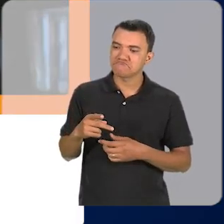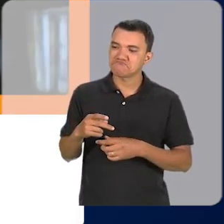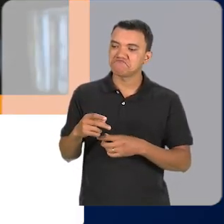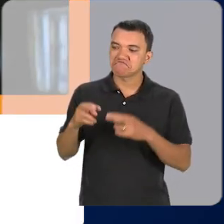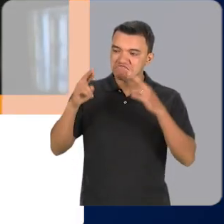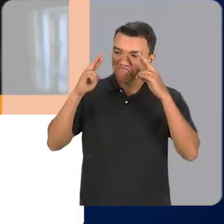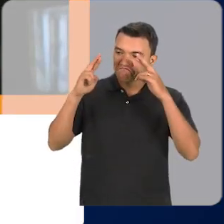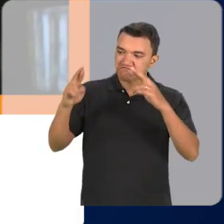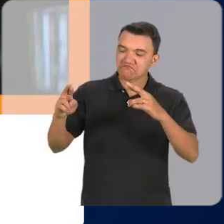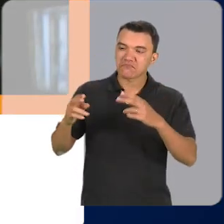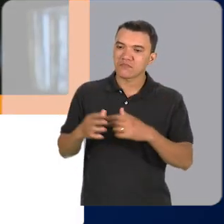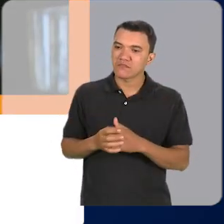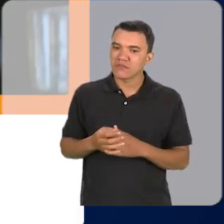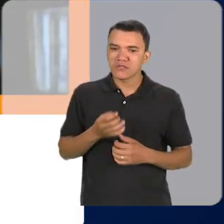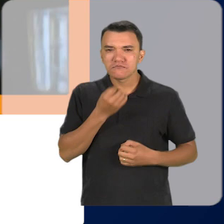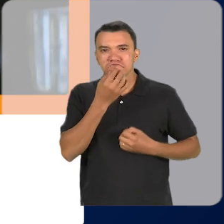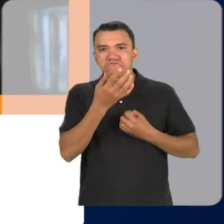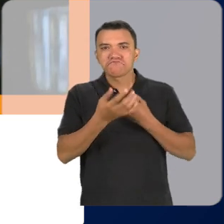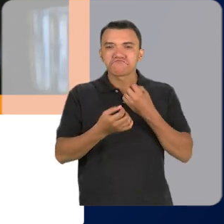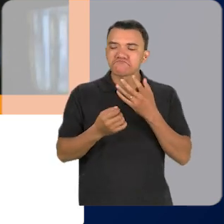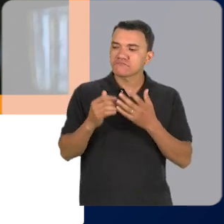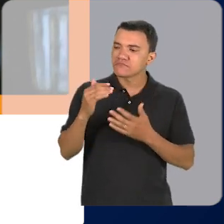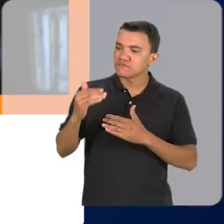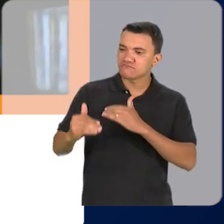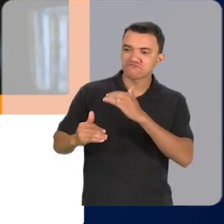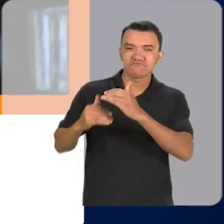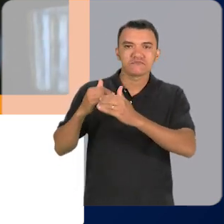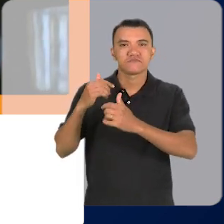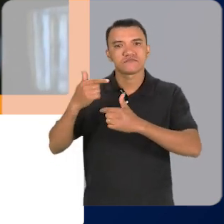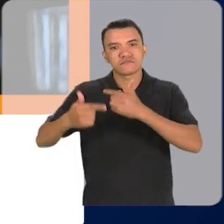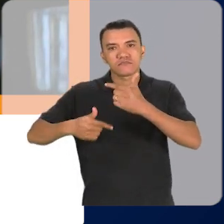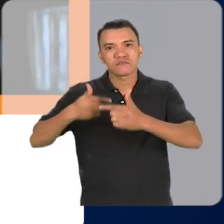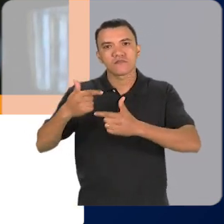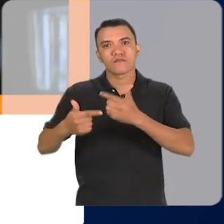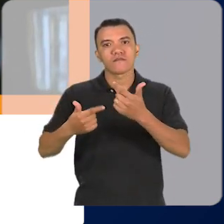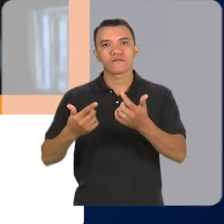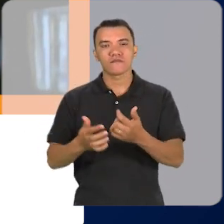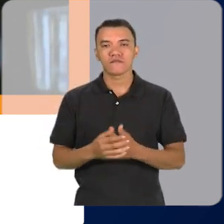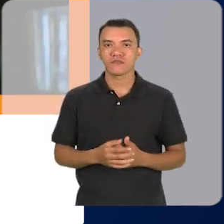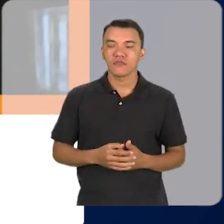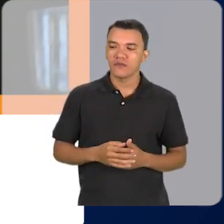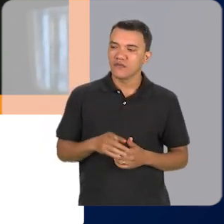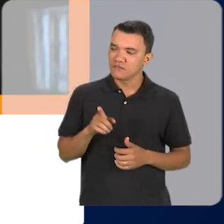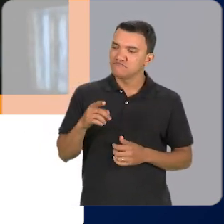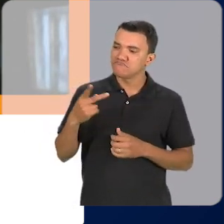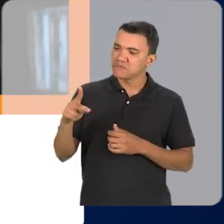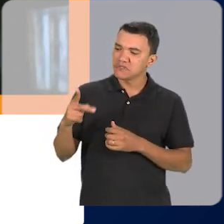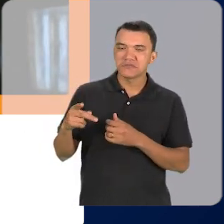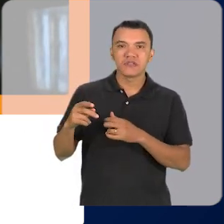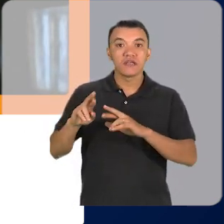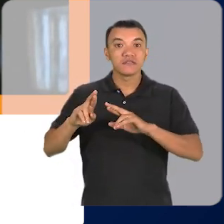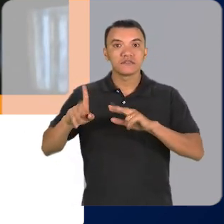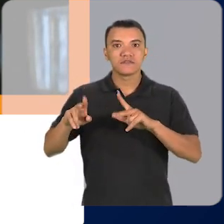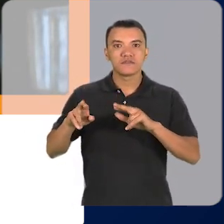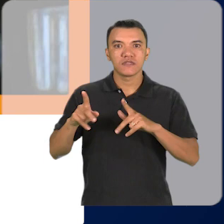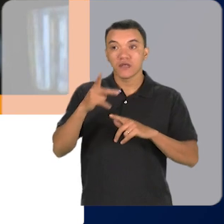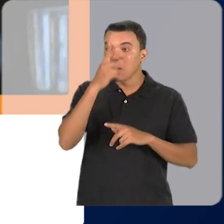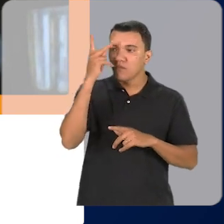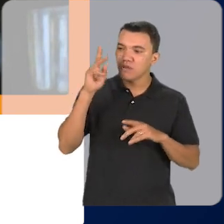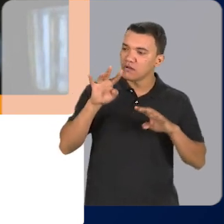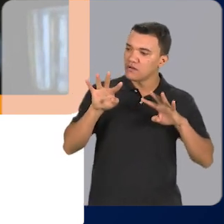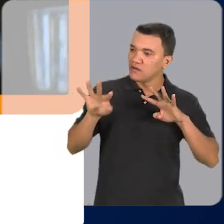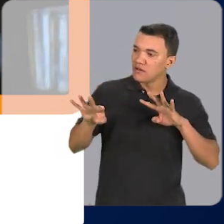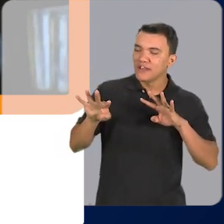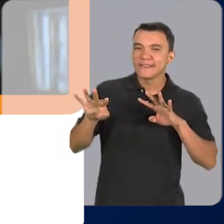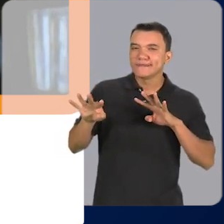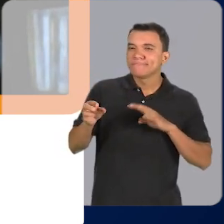assim, expressiva, né, de desenvolver o seu trabalho, né, assim, com um diferencial, né, que chama a atenção, que